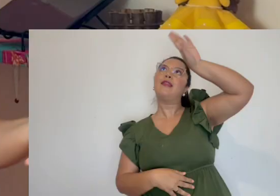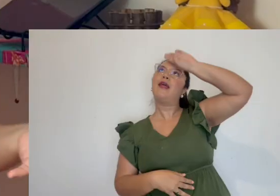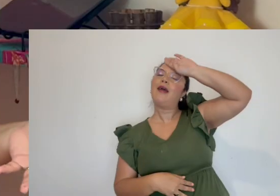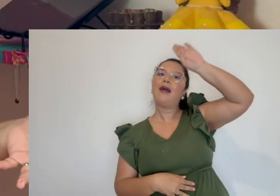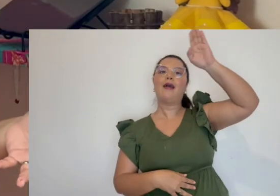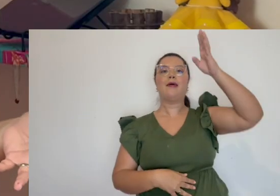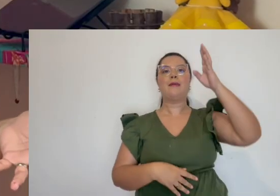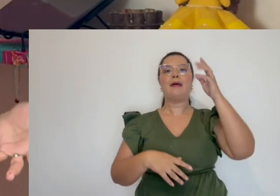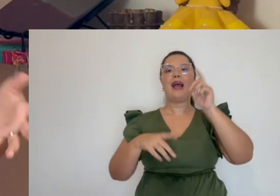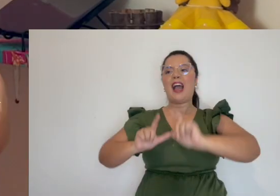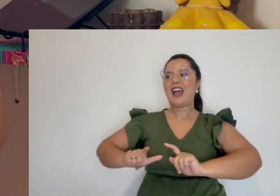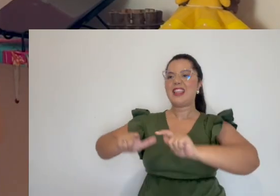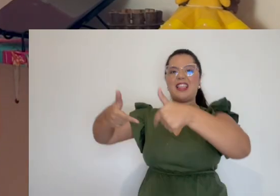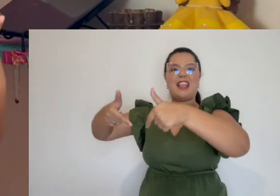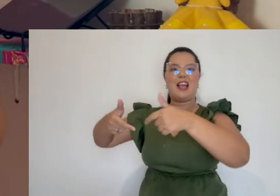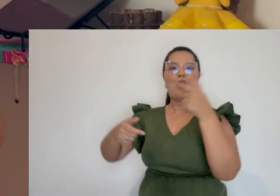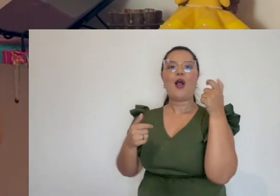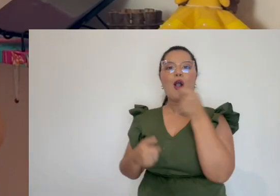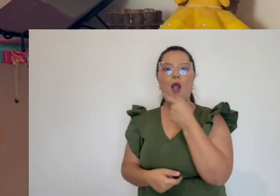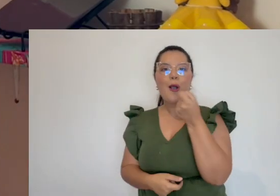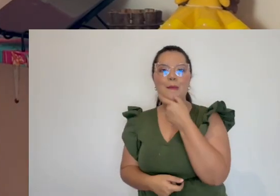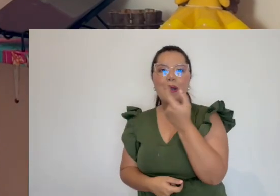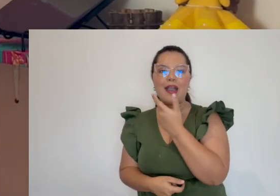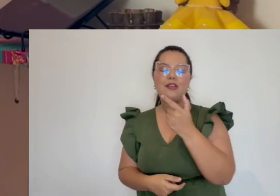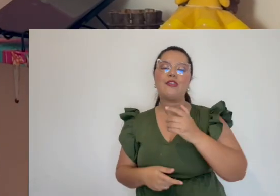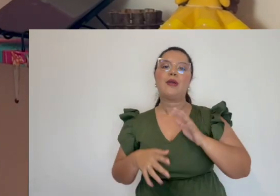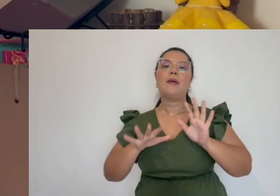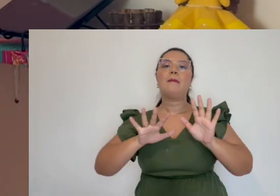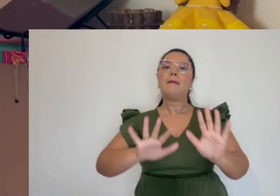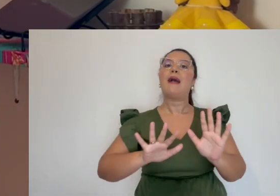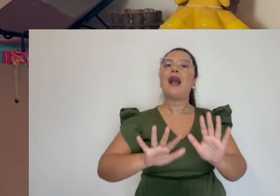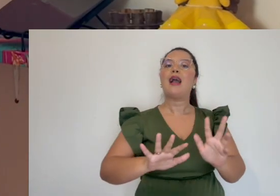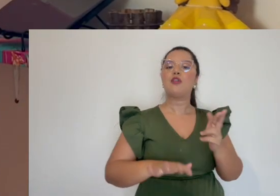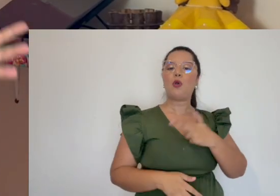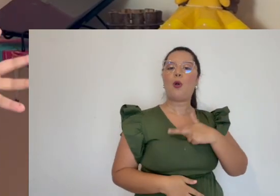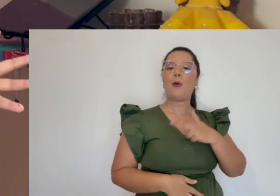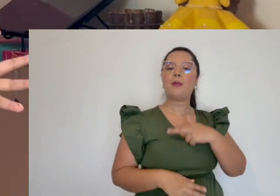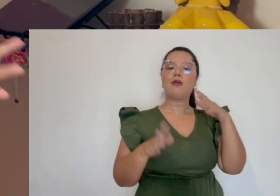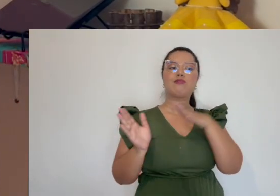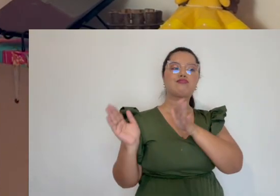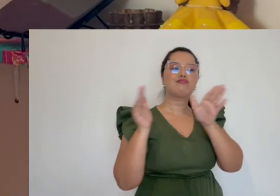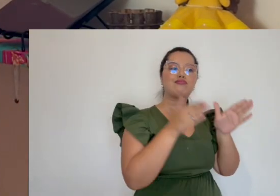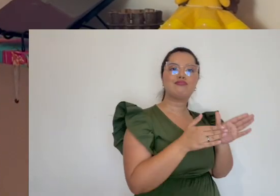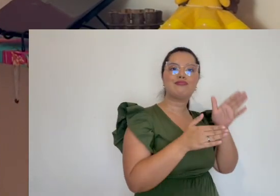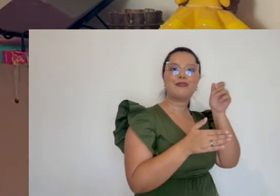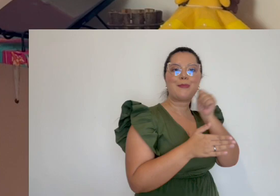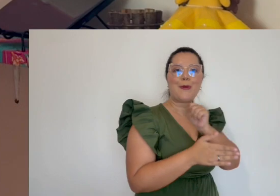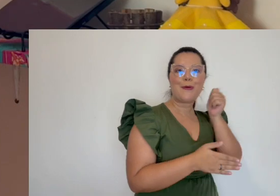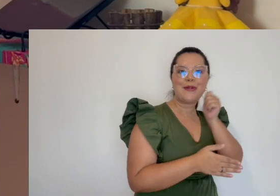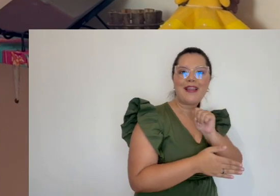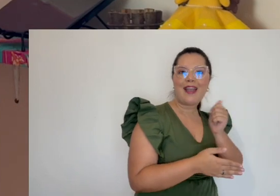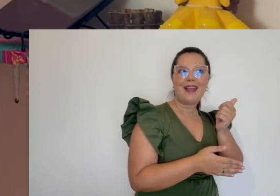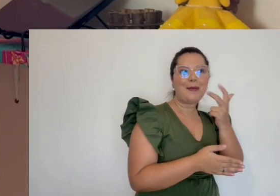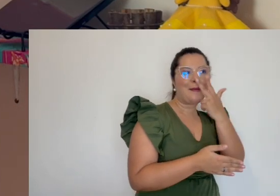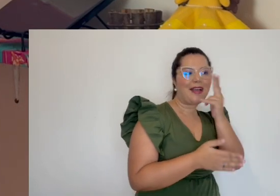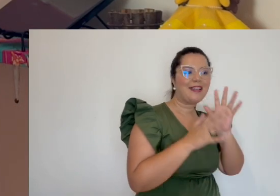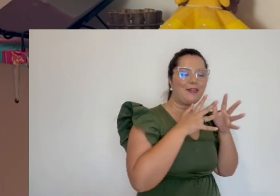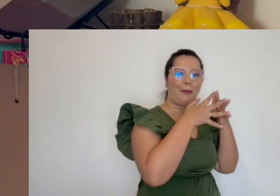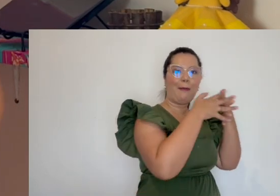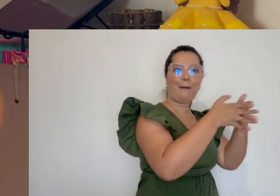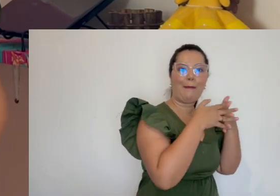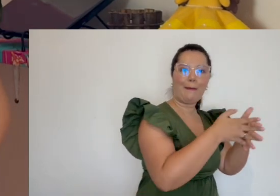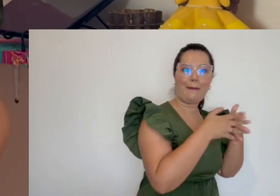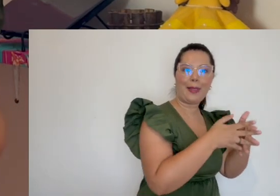até comédia muitas vezes, e o romance, por ser muito atrelado as mulheres, acaba sendo algo